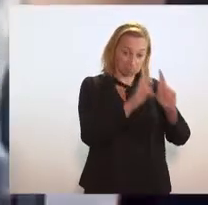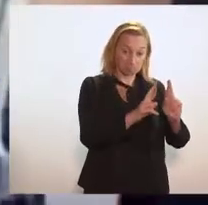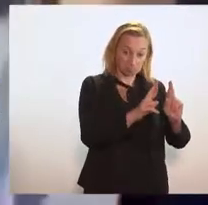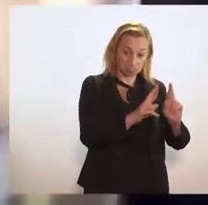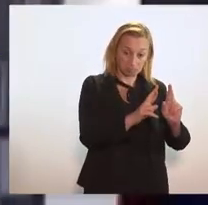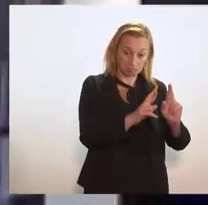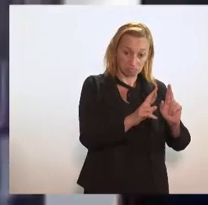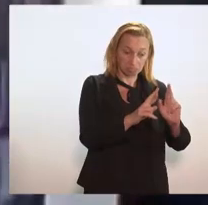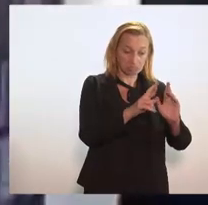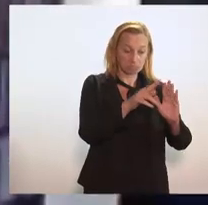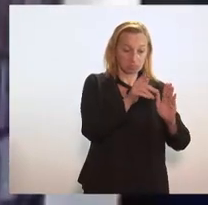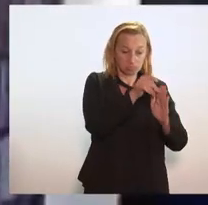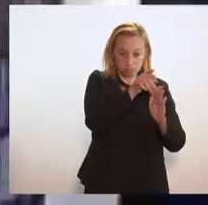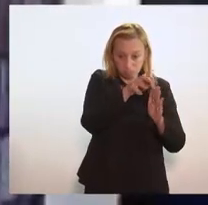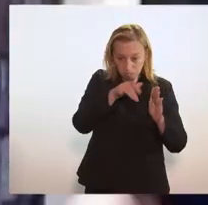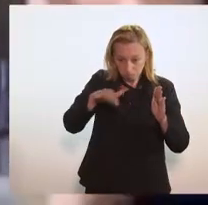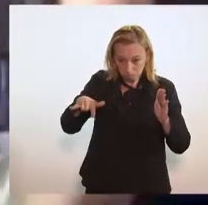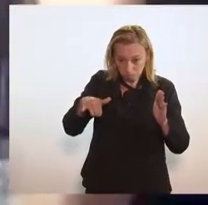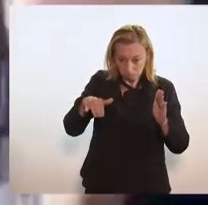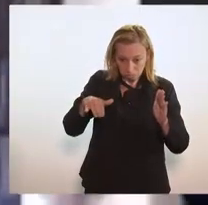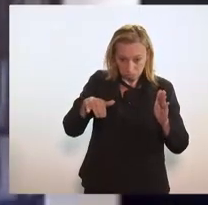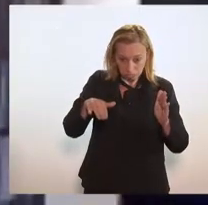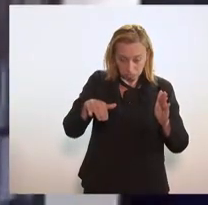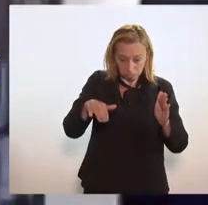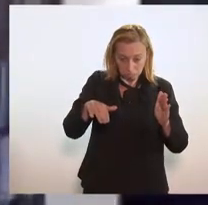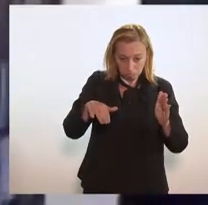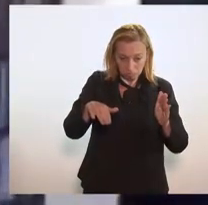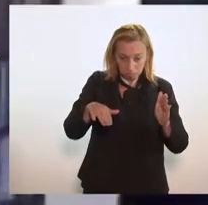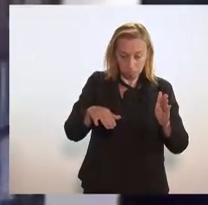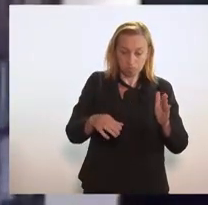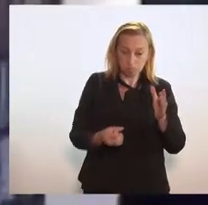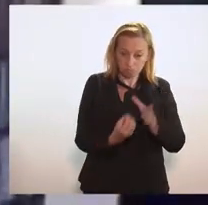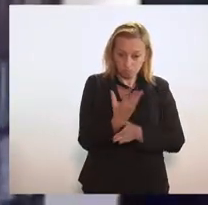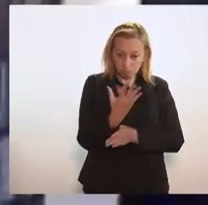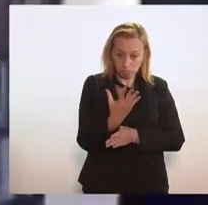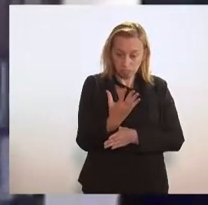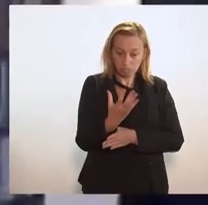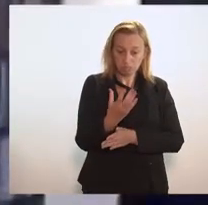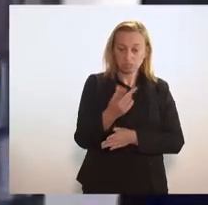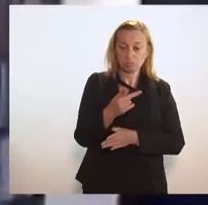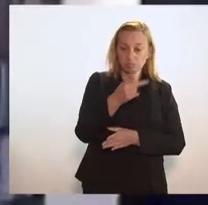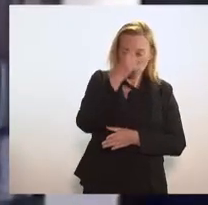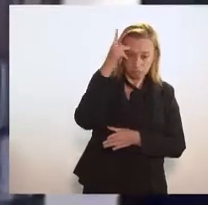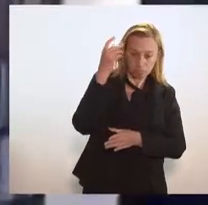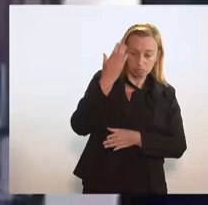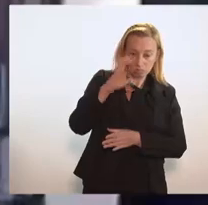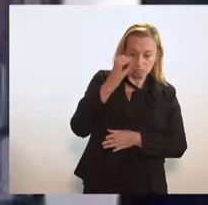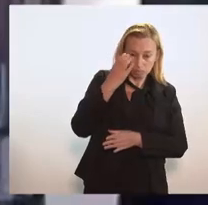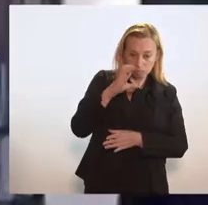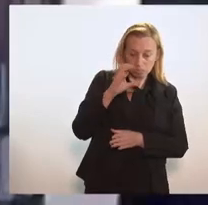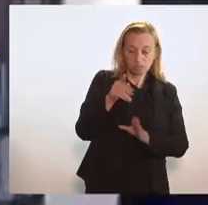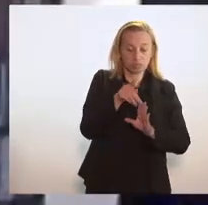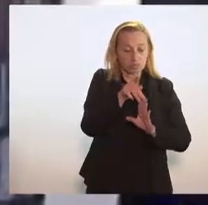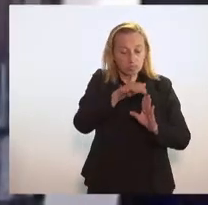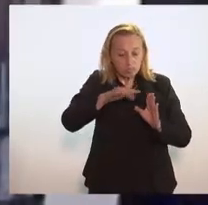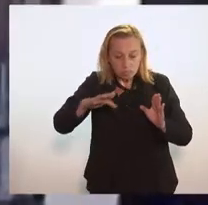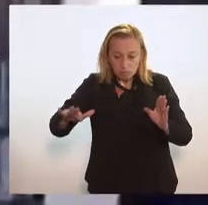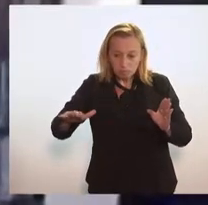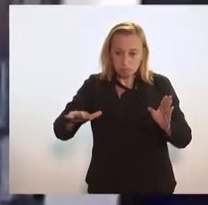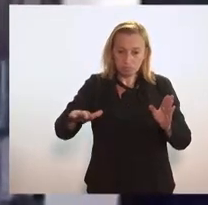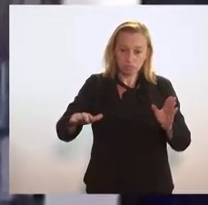os protocolos e são definidos pelos cientistas os protocolos que são